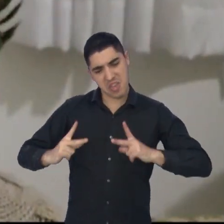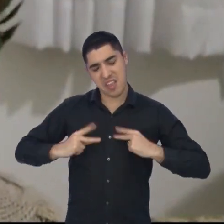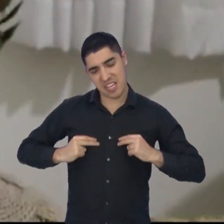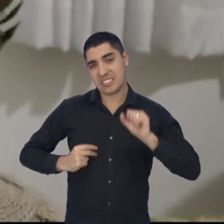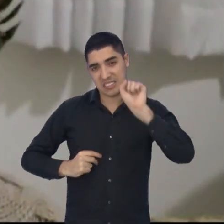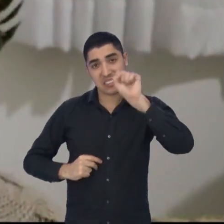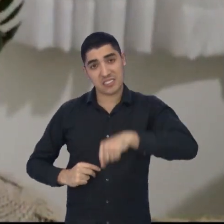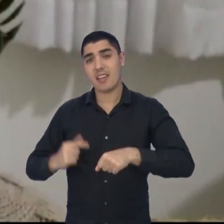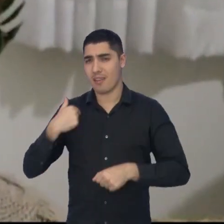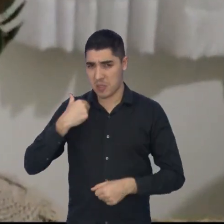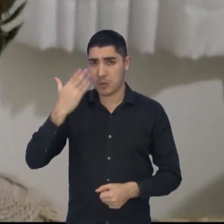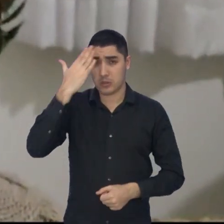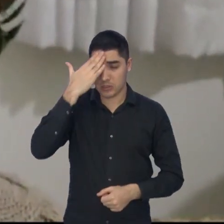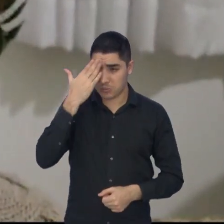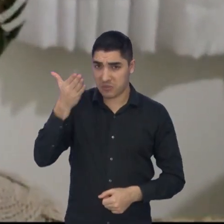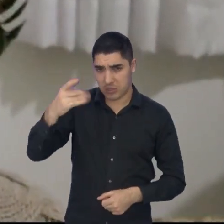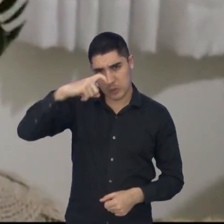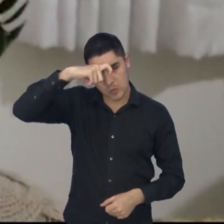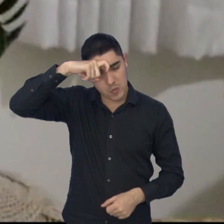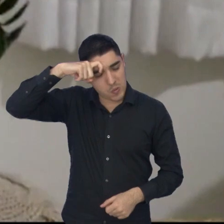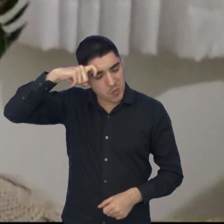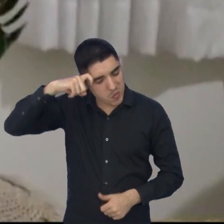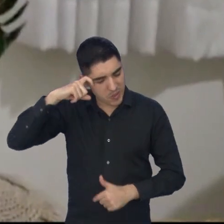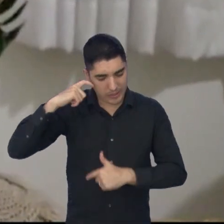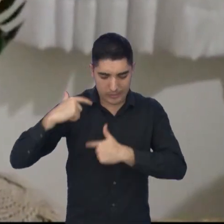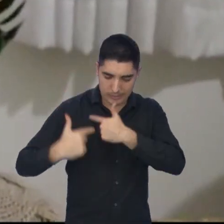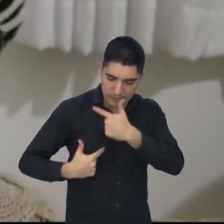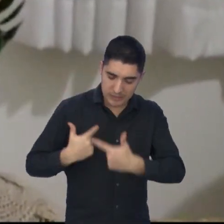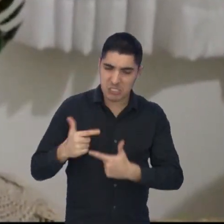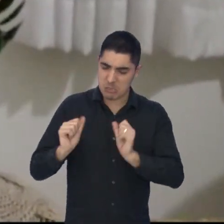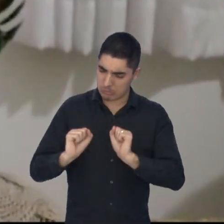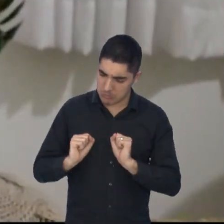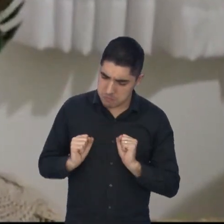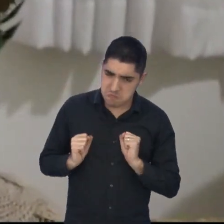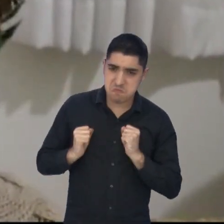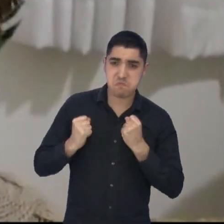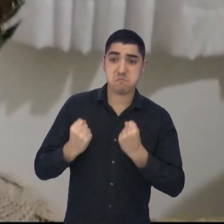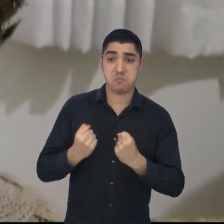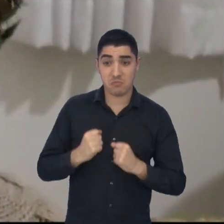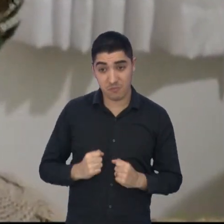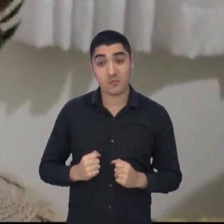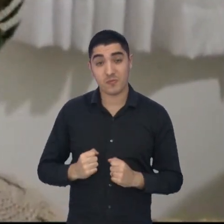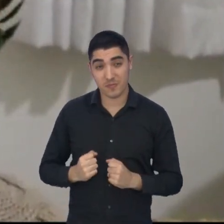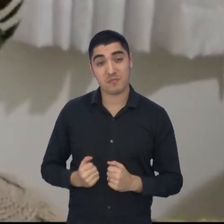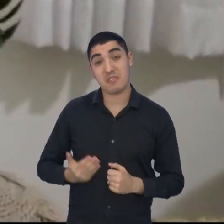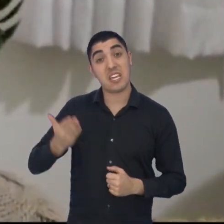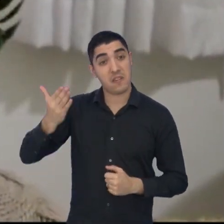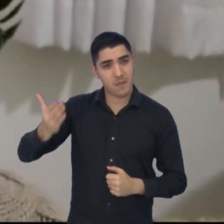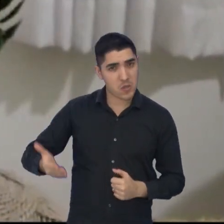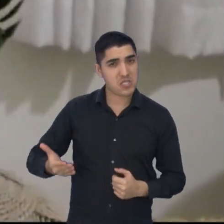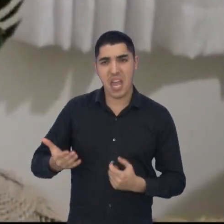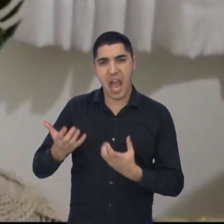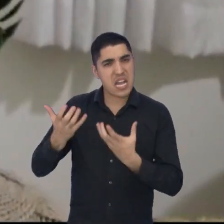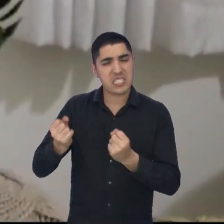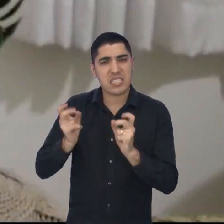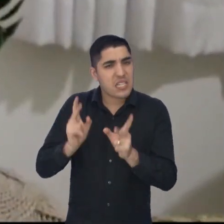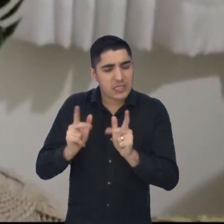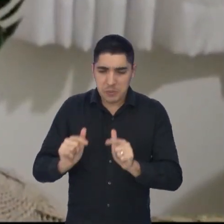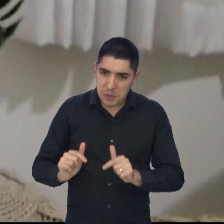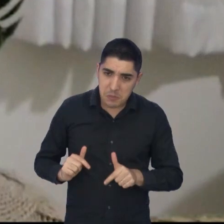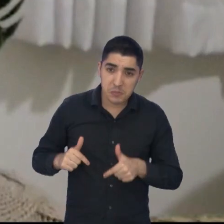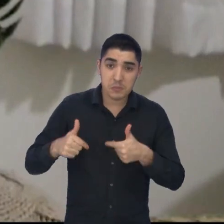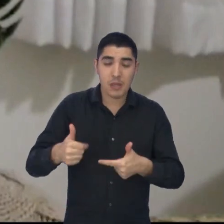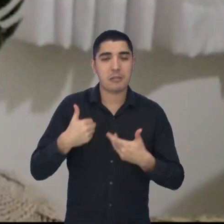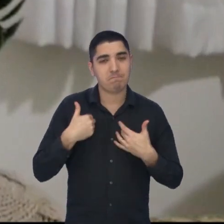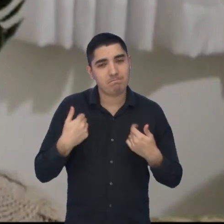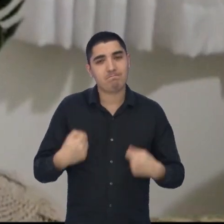sei do seu trabalho, do seu empenho. Com tudo que você faz, você joga por inteiro. E eu só tenho